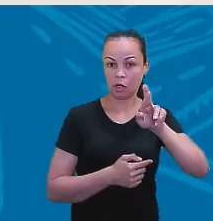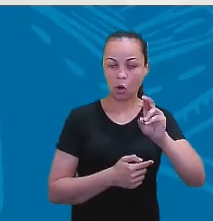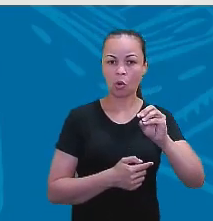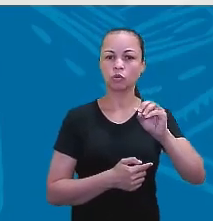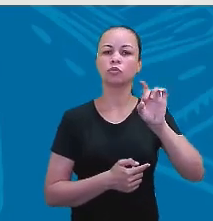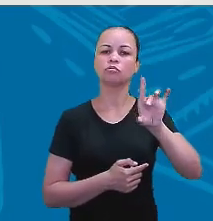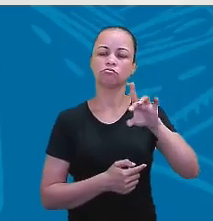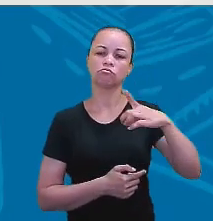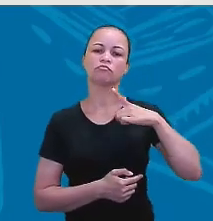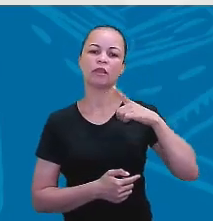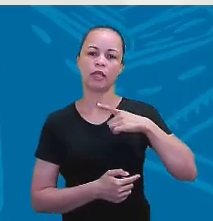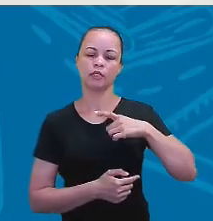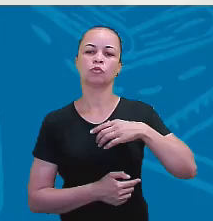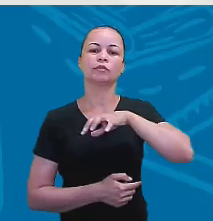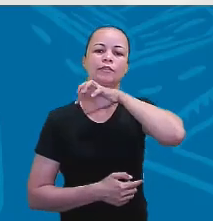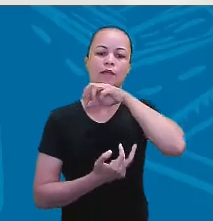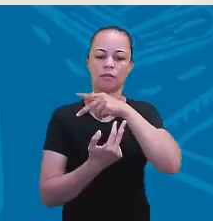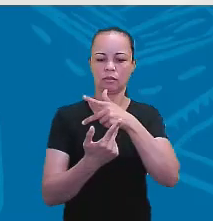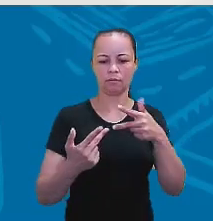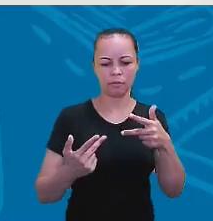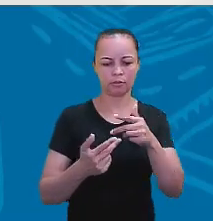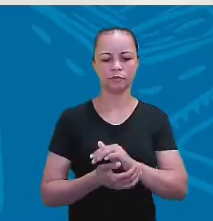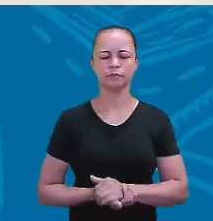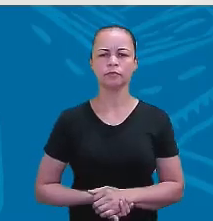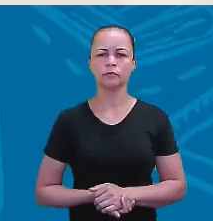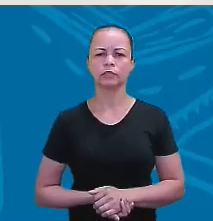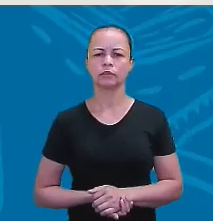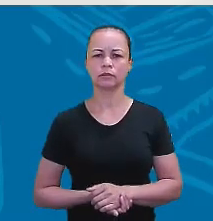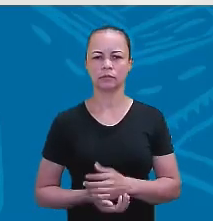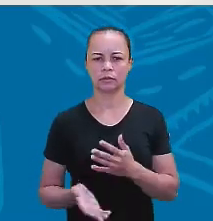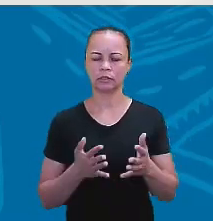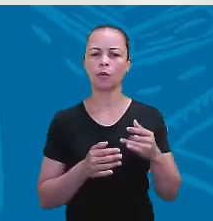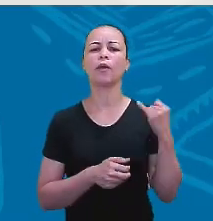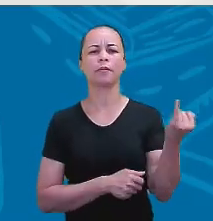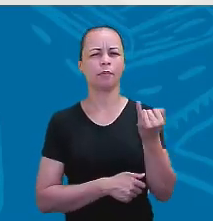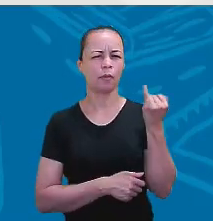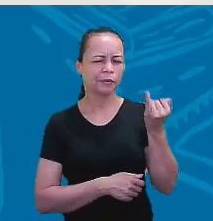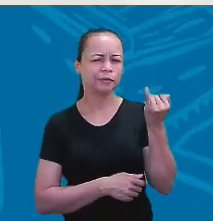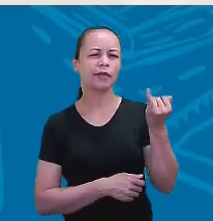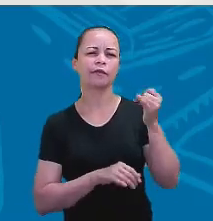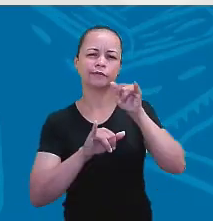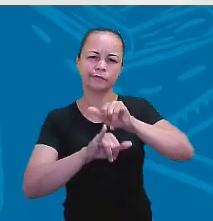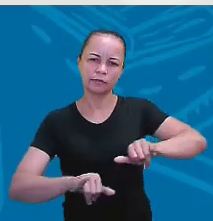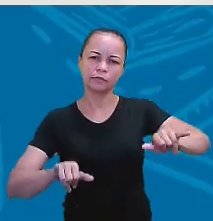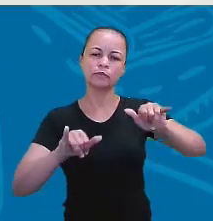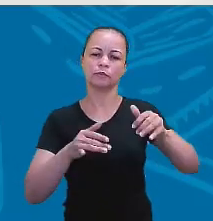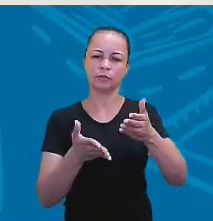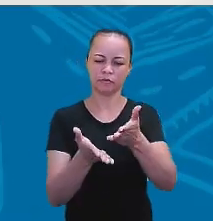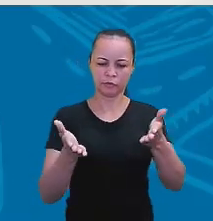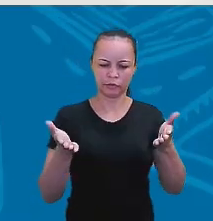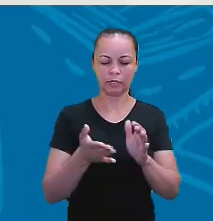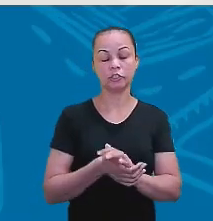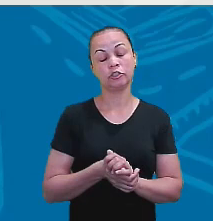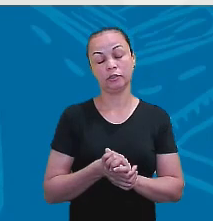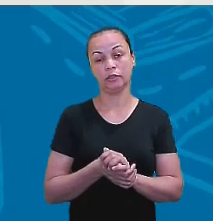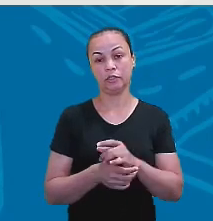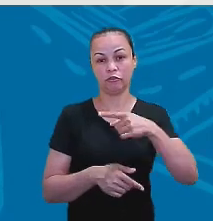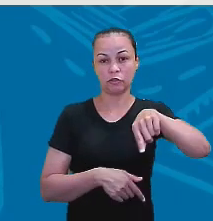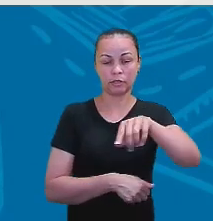mas eu achei interessante trazer luz. Vê aqui a memória e eu disse, não, é importante para esse aluno que é um aluno